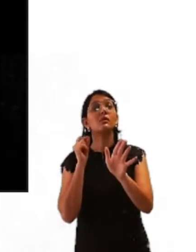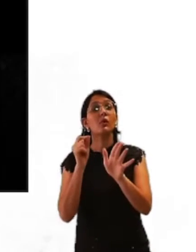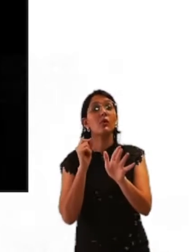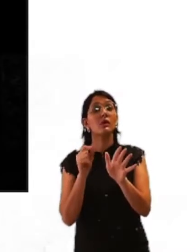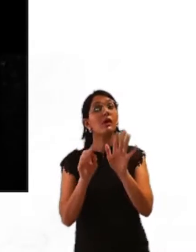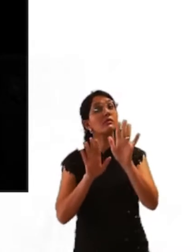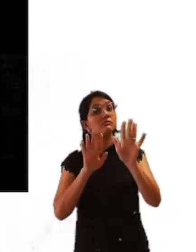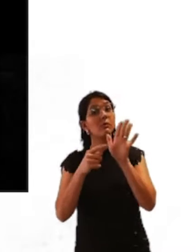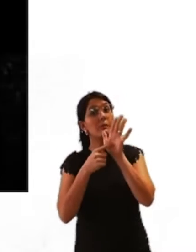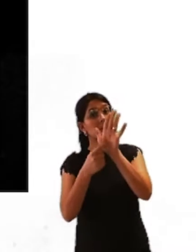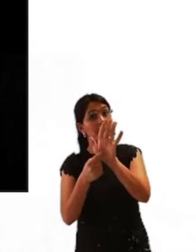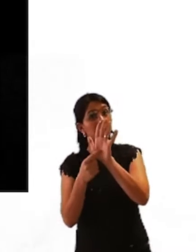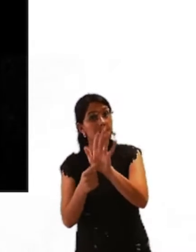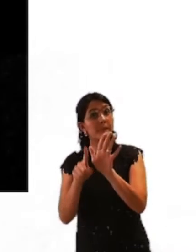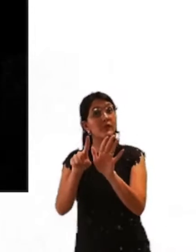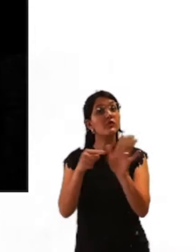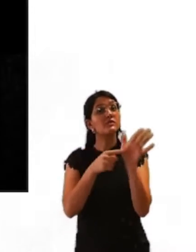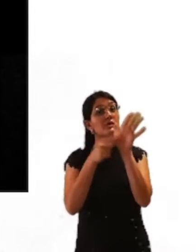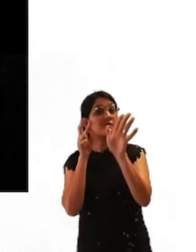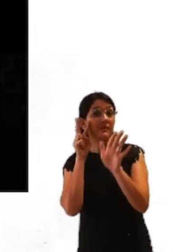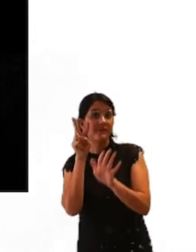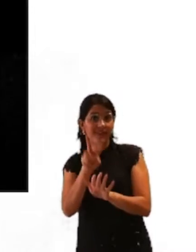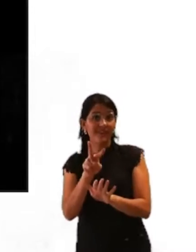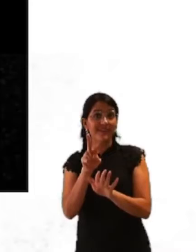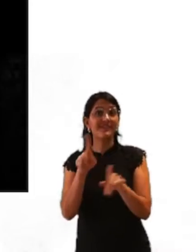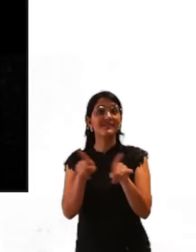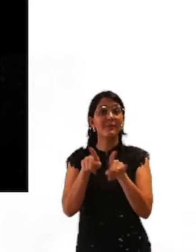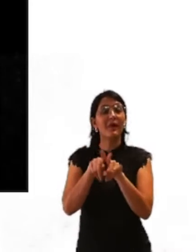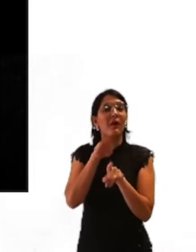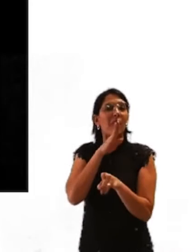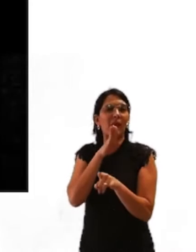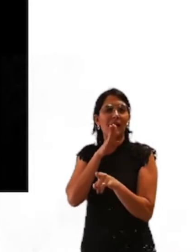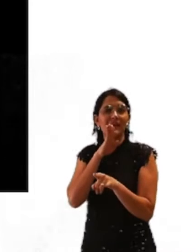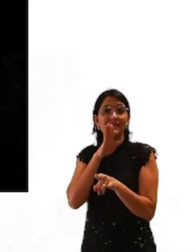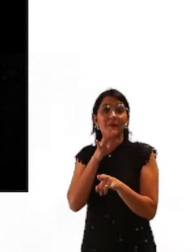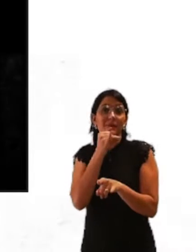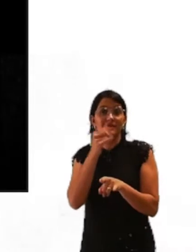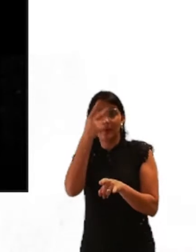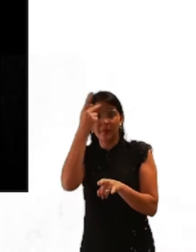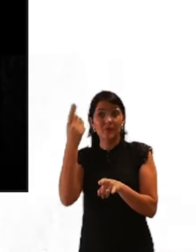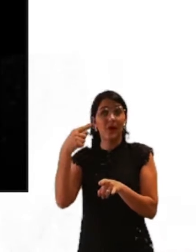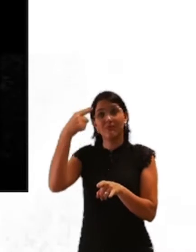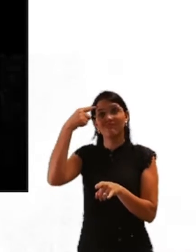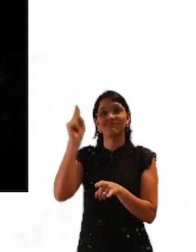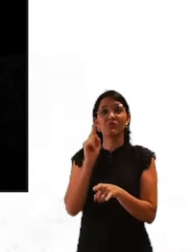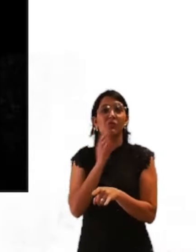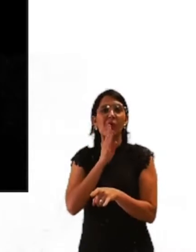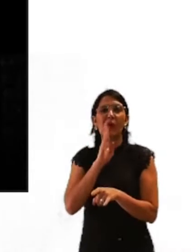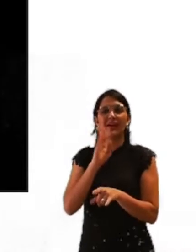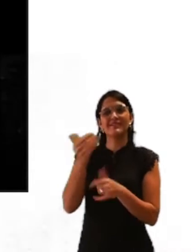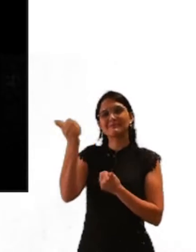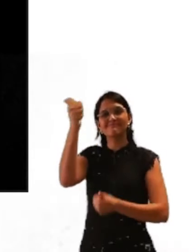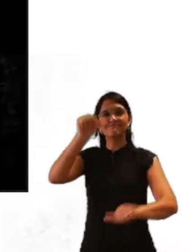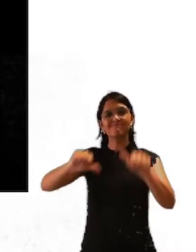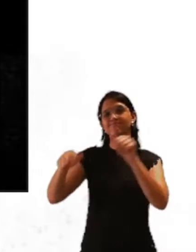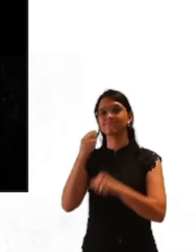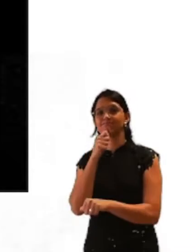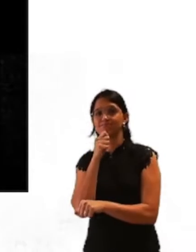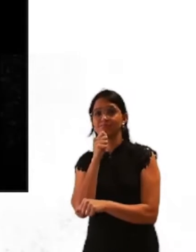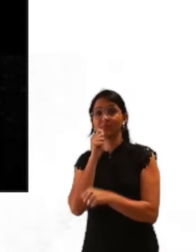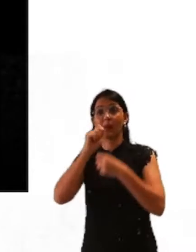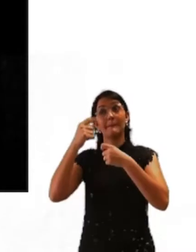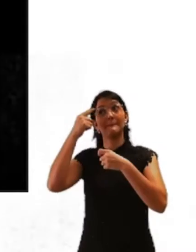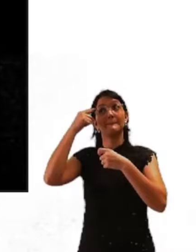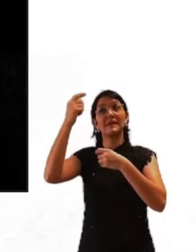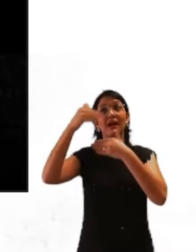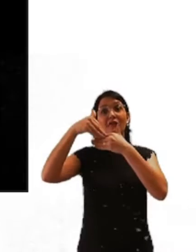Mas o que eu quero apresentar para vocês, para aqueles que ainda não tiveram oportunidade de analisar esses fatores